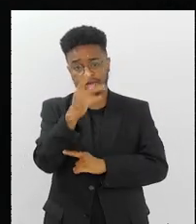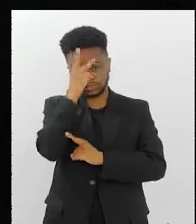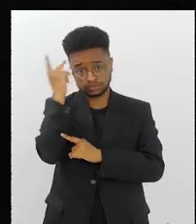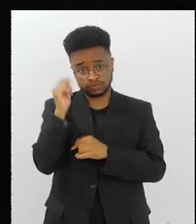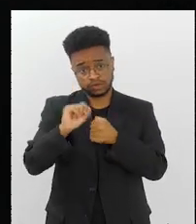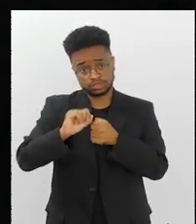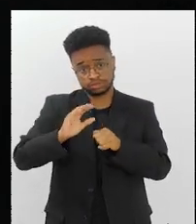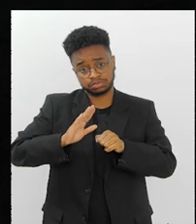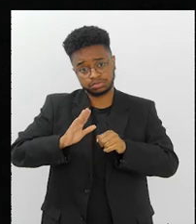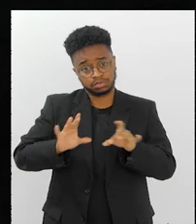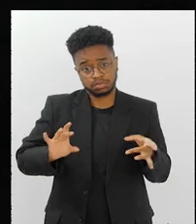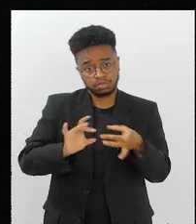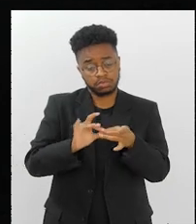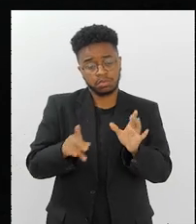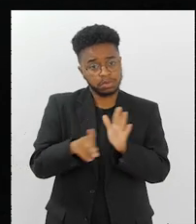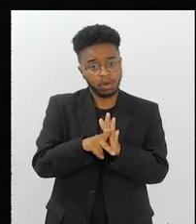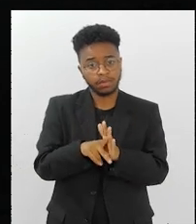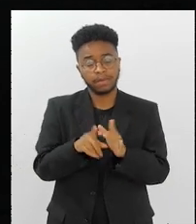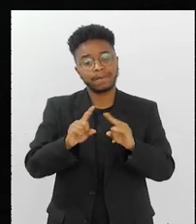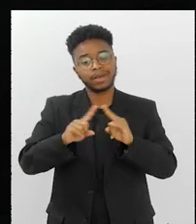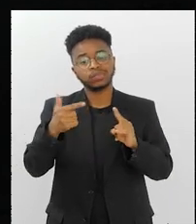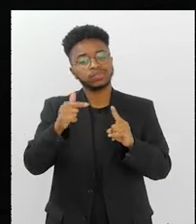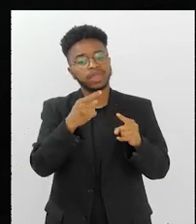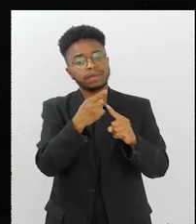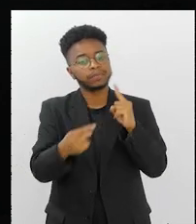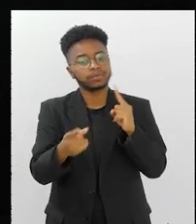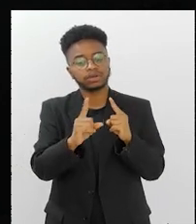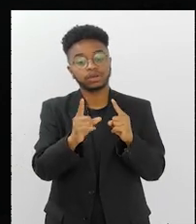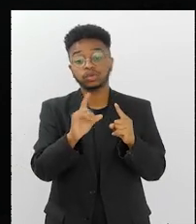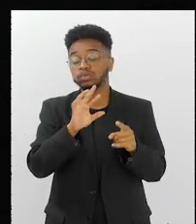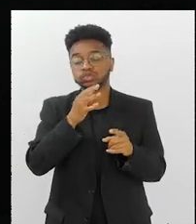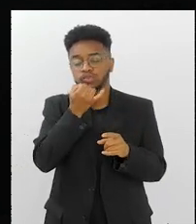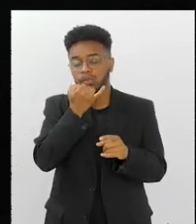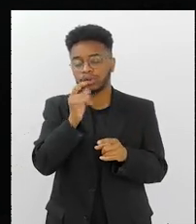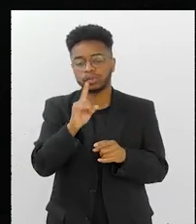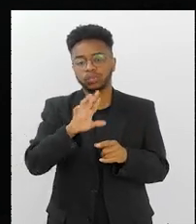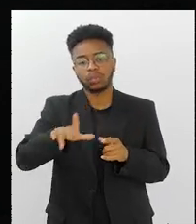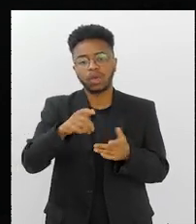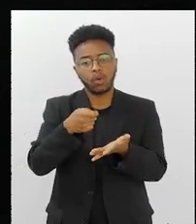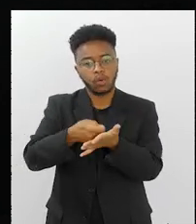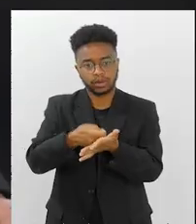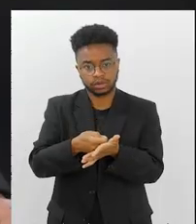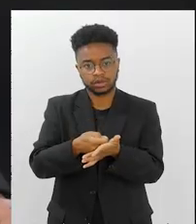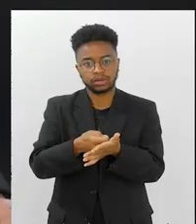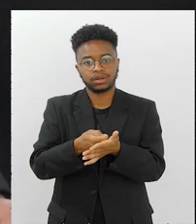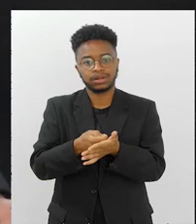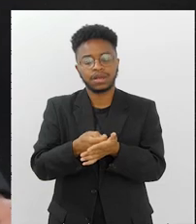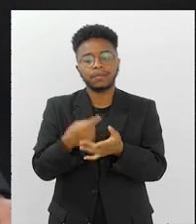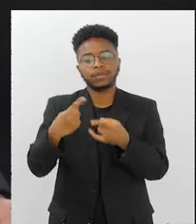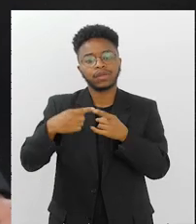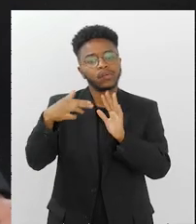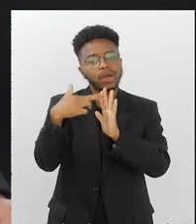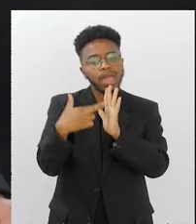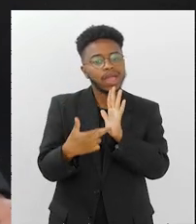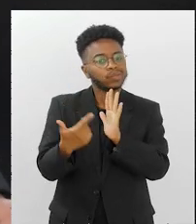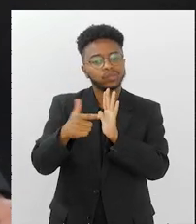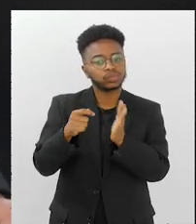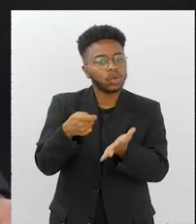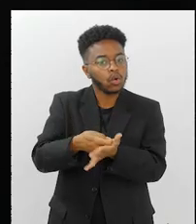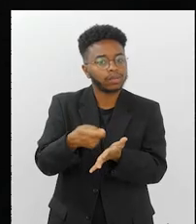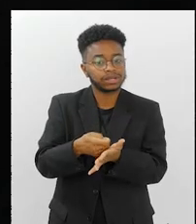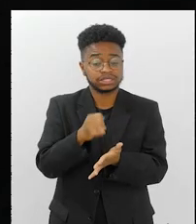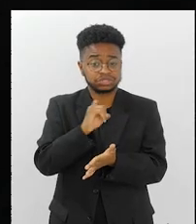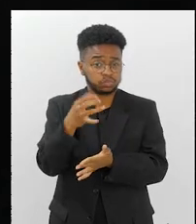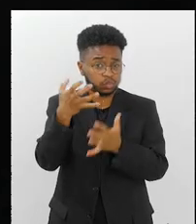naquele tamanho só que assim é algo que não é proibido desculpa não é obrigatório uhum não é obrigatório no regulamento então assim o